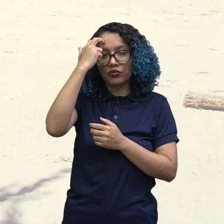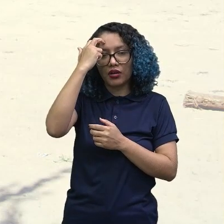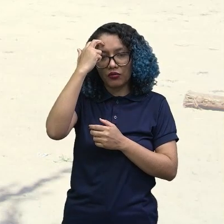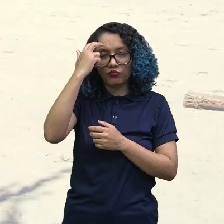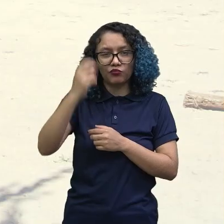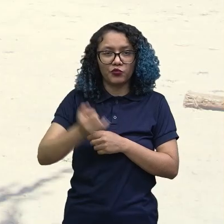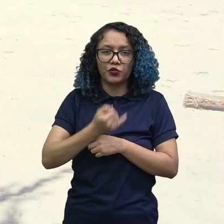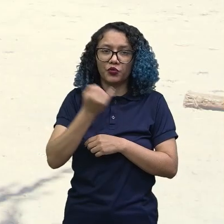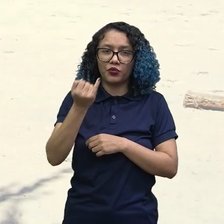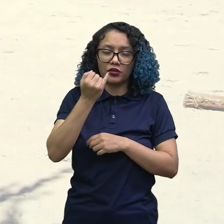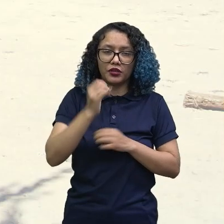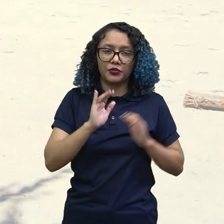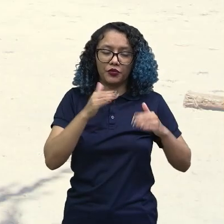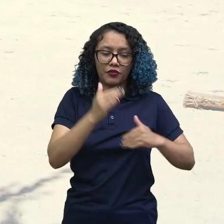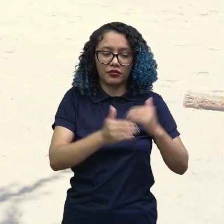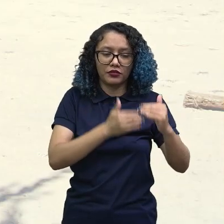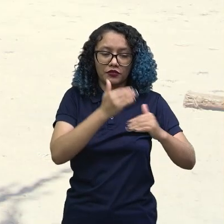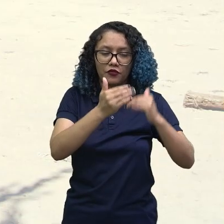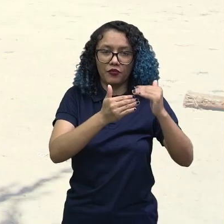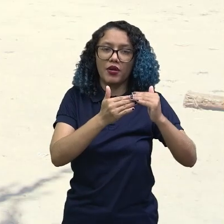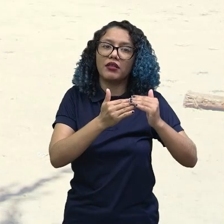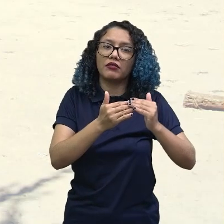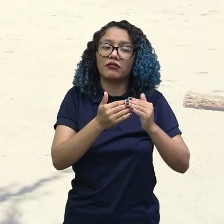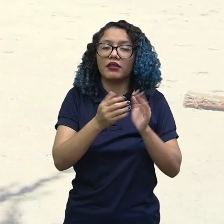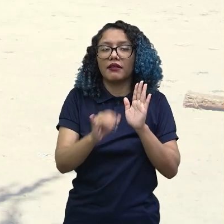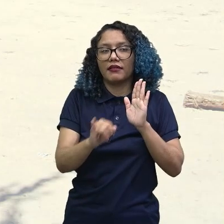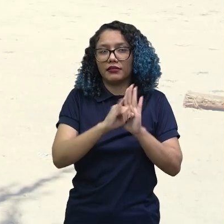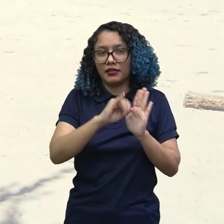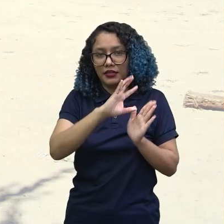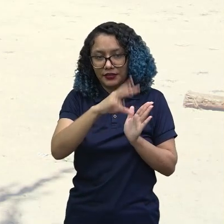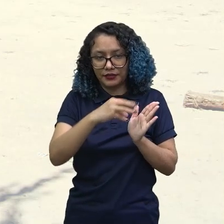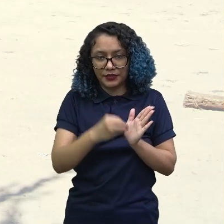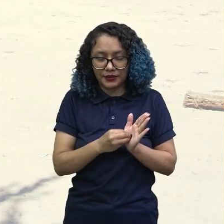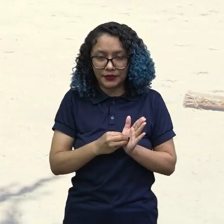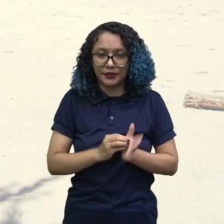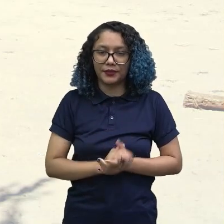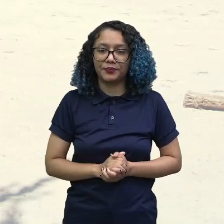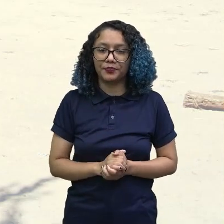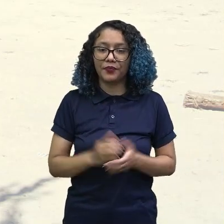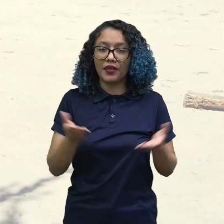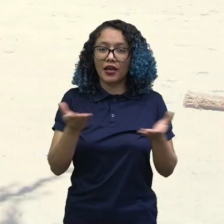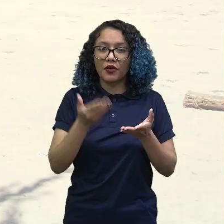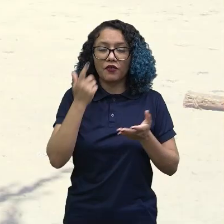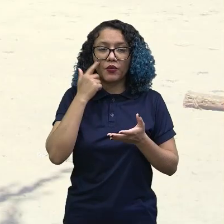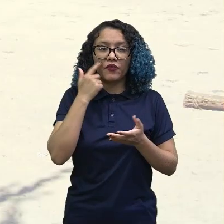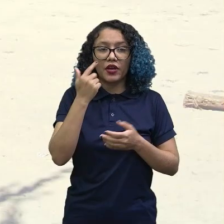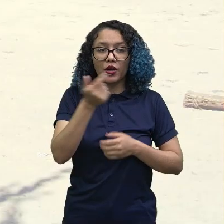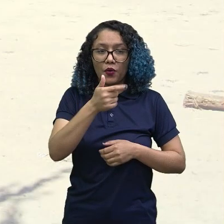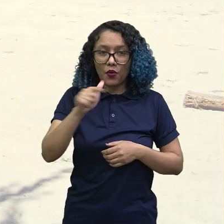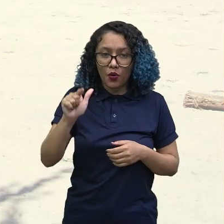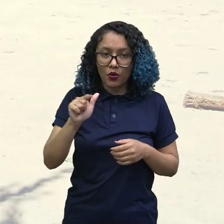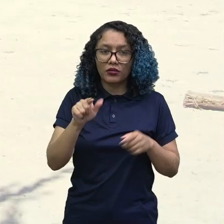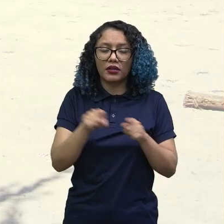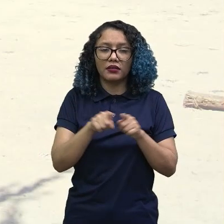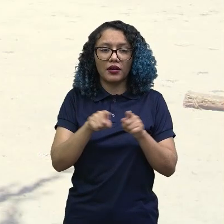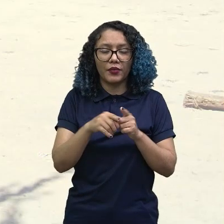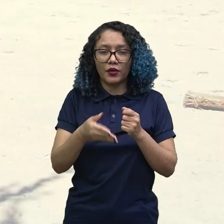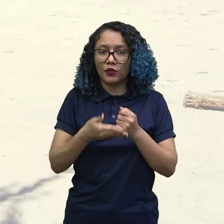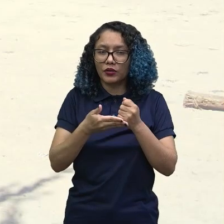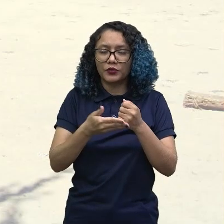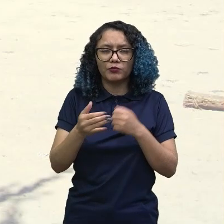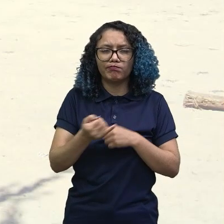formação da identidade amazônica. E agora vamos falar também de outra contribuição muito